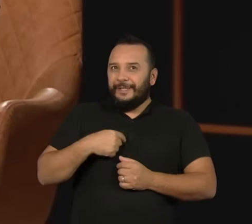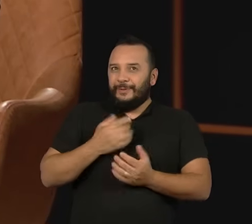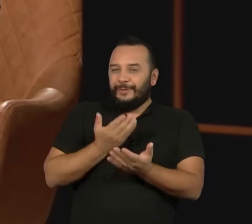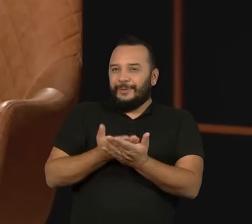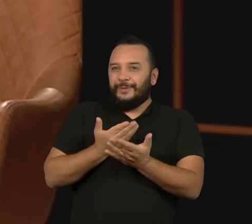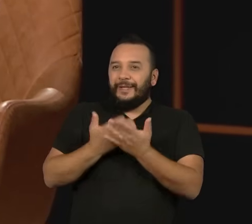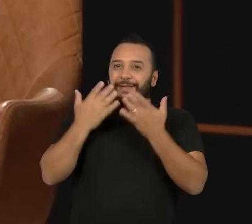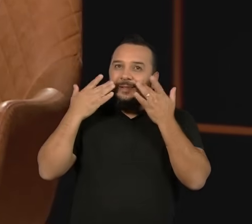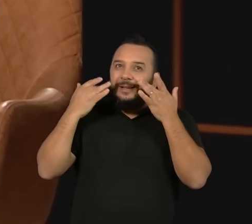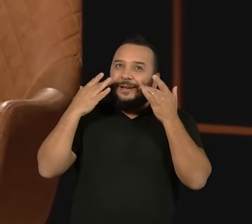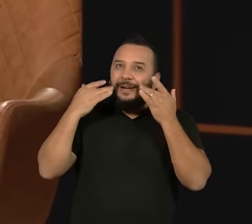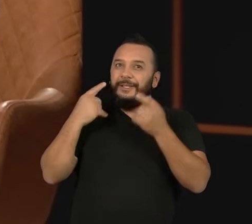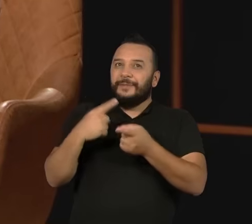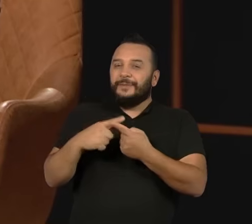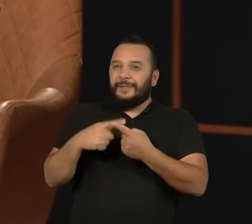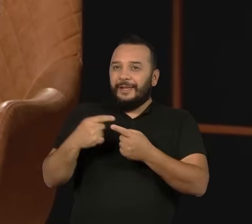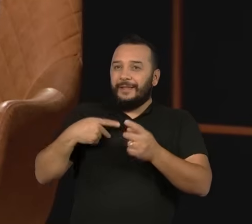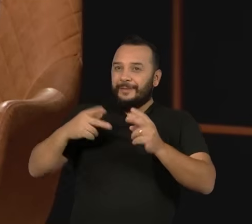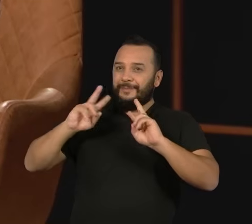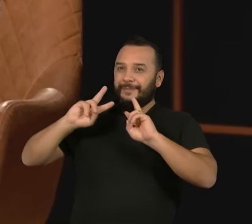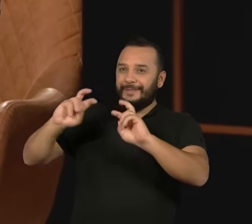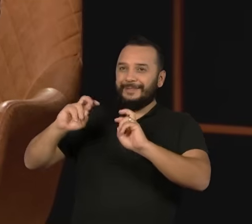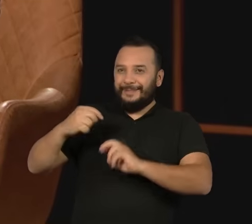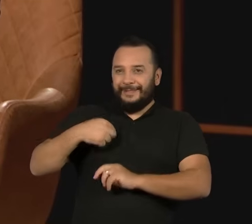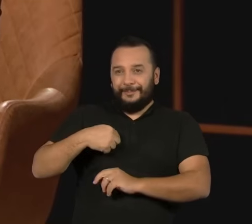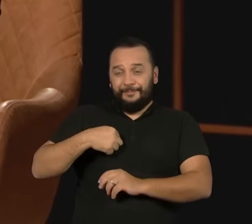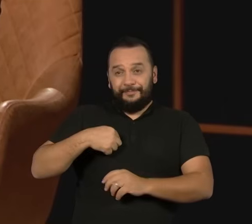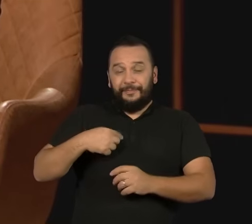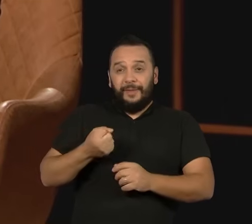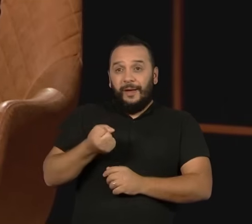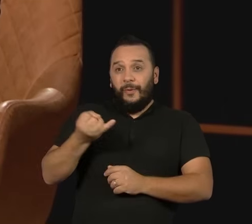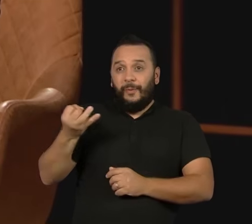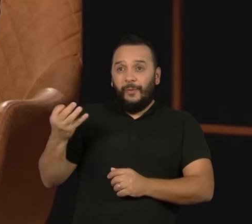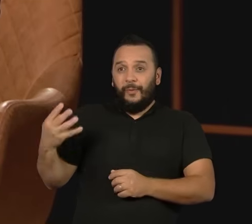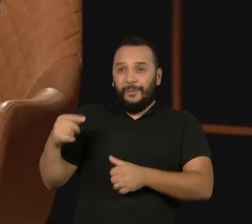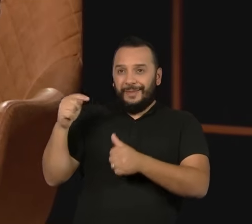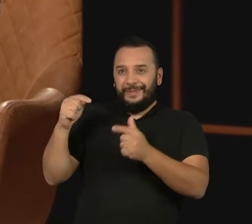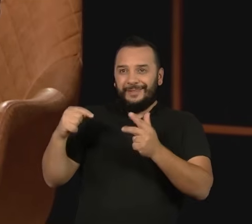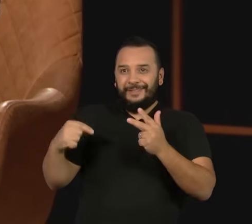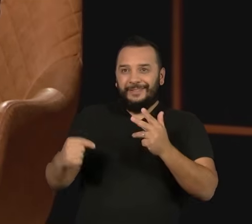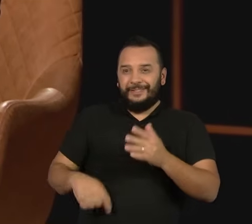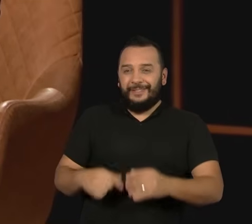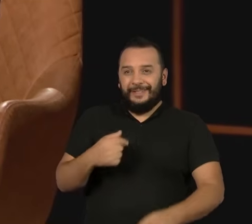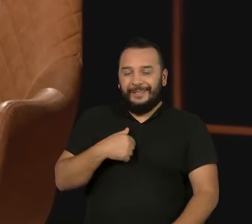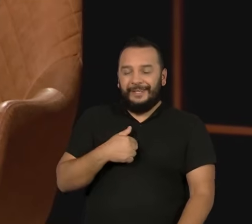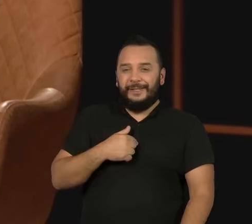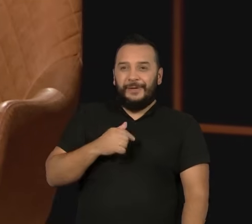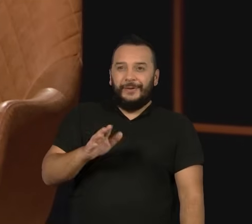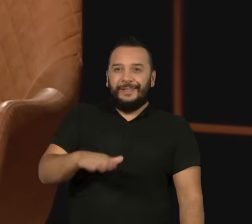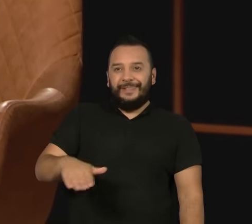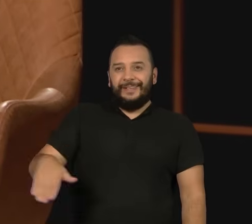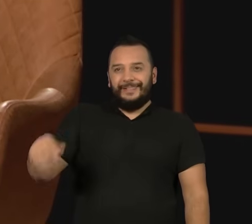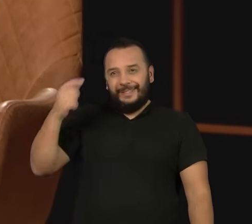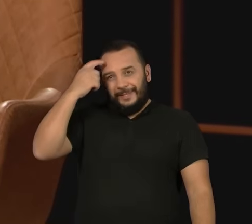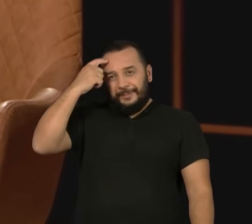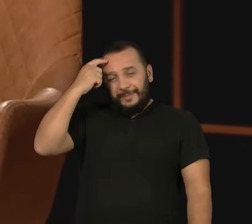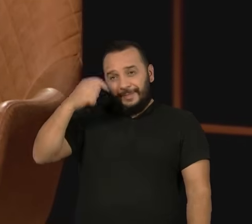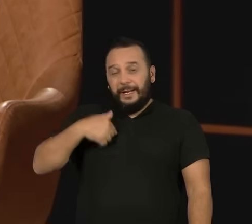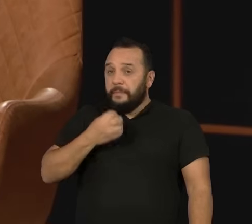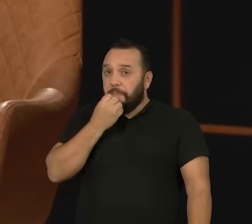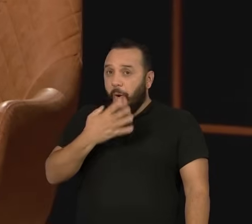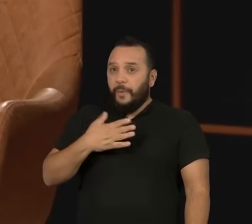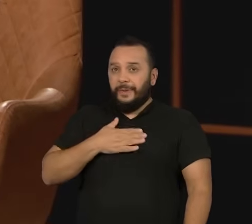teatro, porque ela percebia em mim ali algumas características como criança que ela achava que ia fazer bem eu fazer aula de